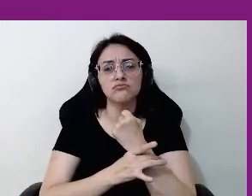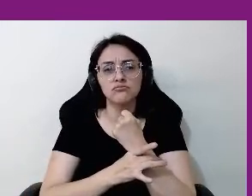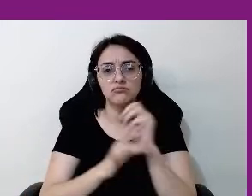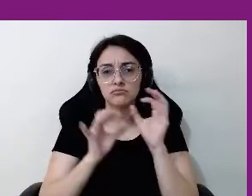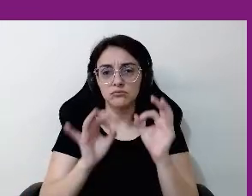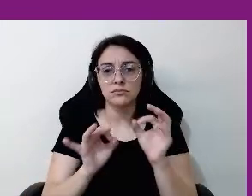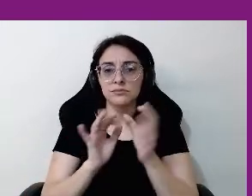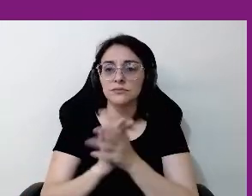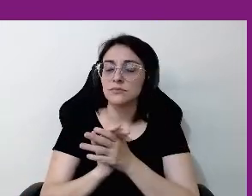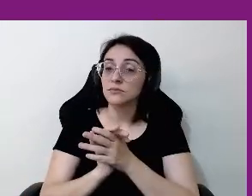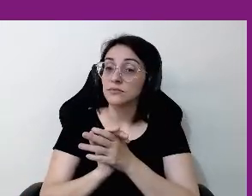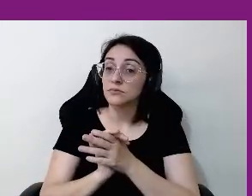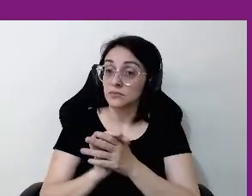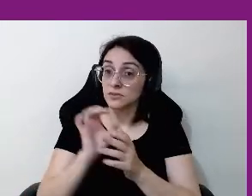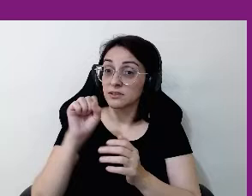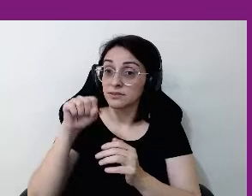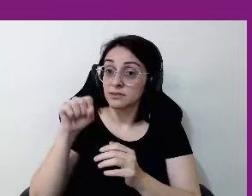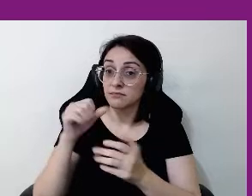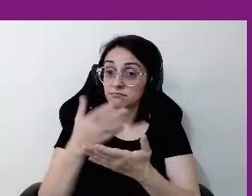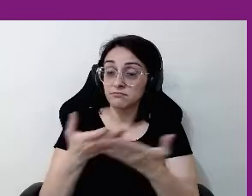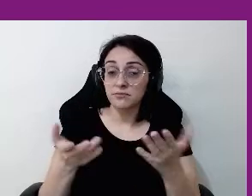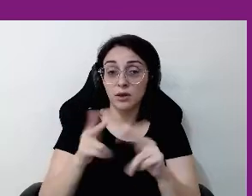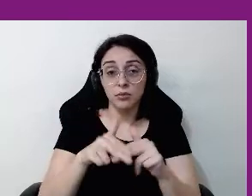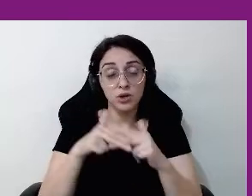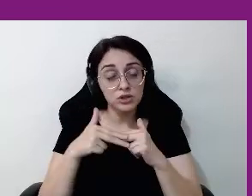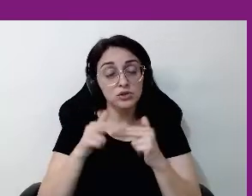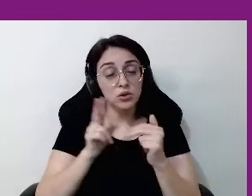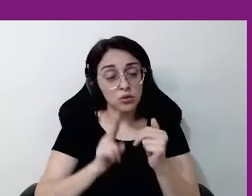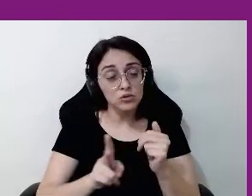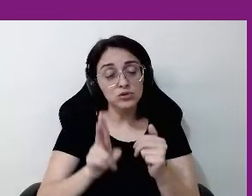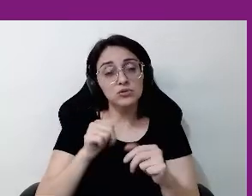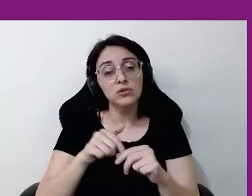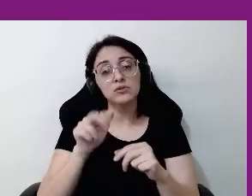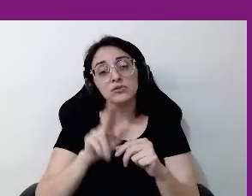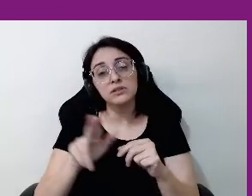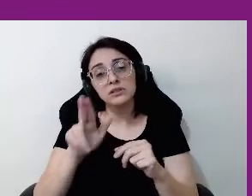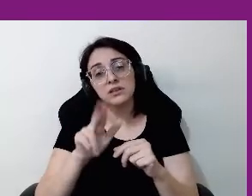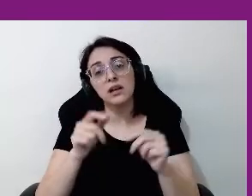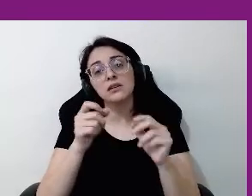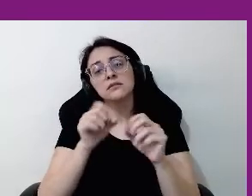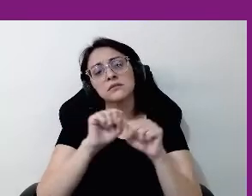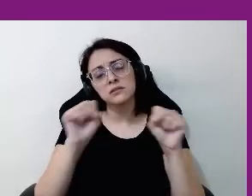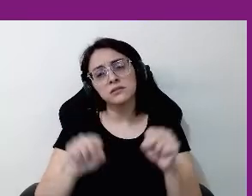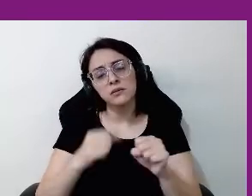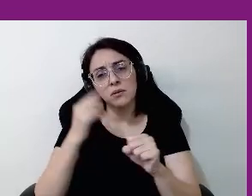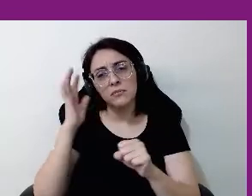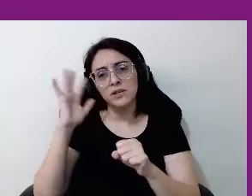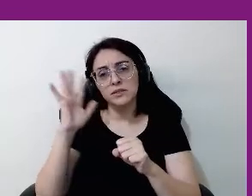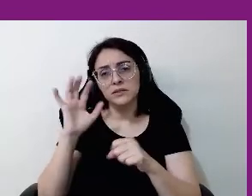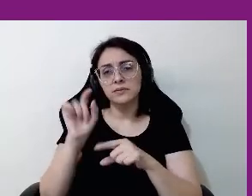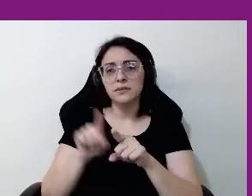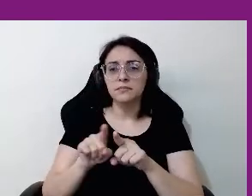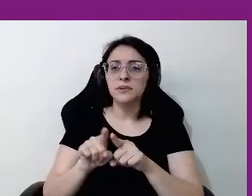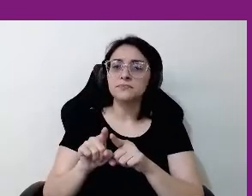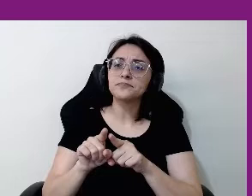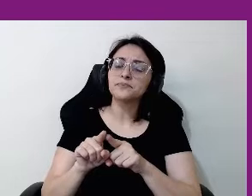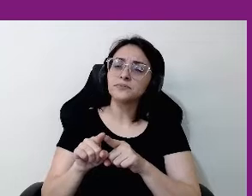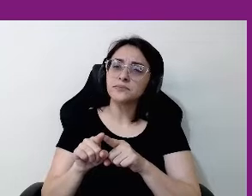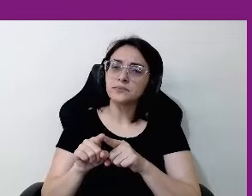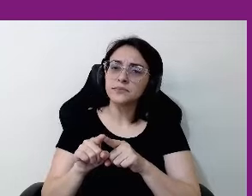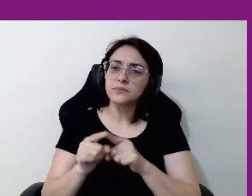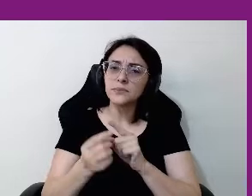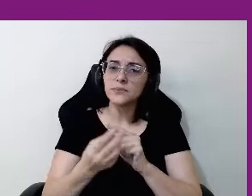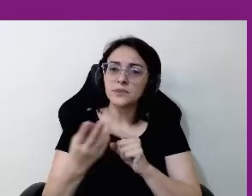E a resposta é sim, por isso que nós continuamos a utilizar os sistemas, mas nós temos que pensar